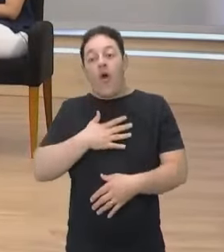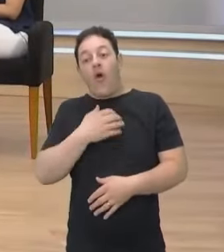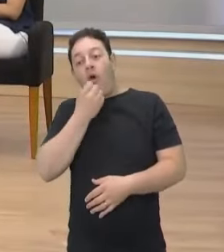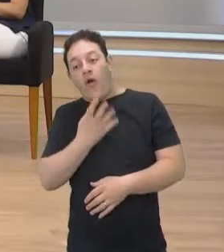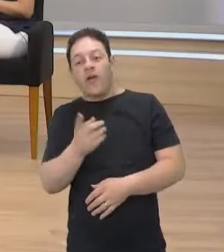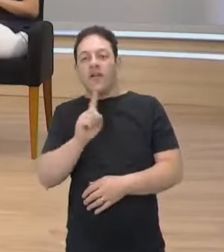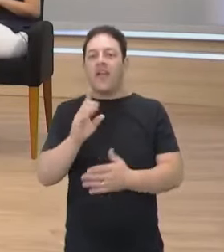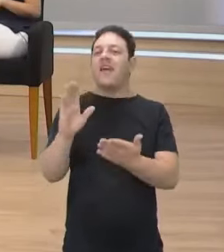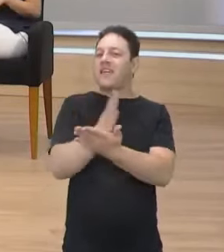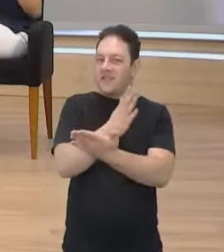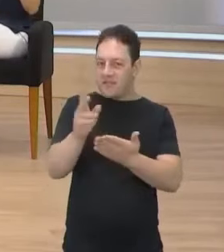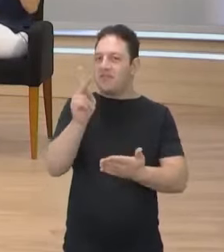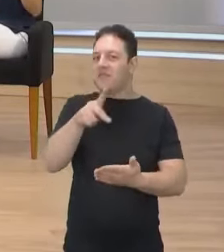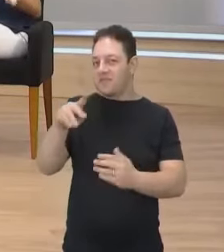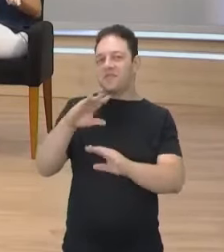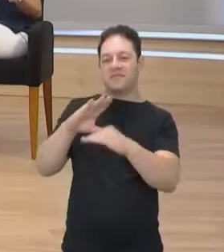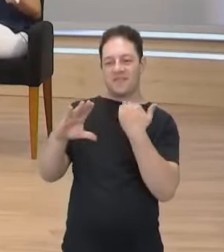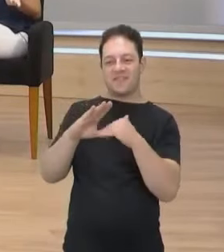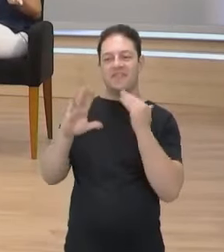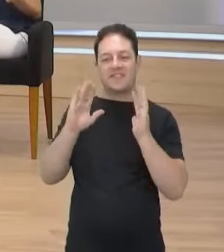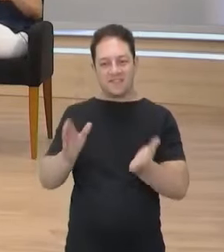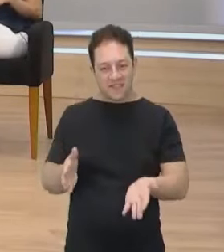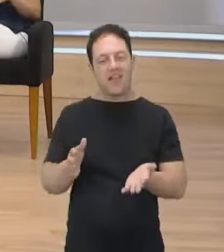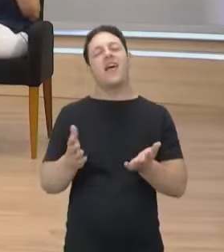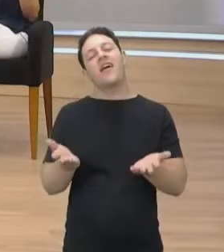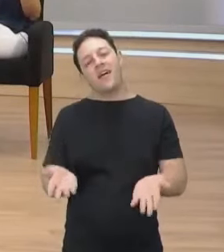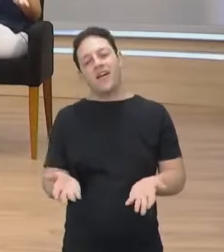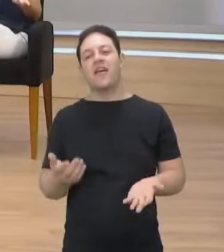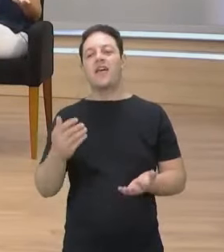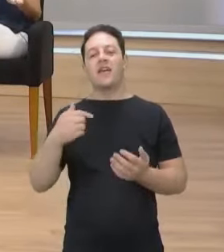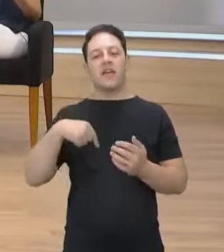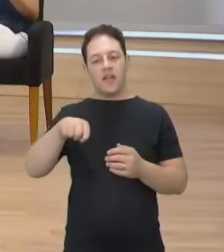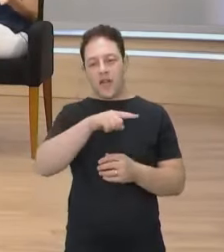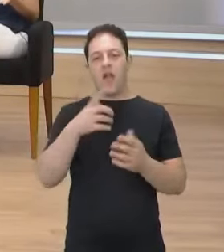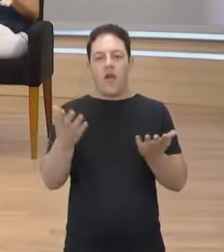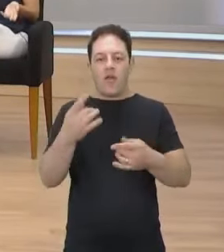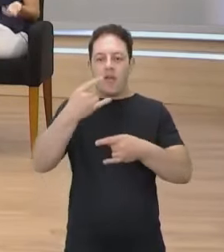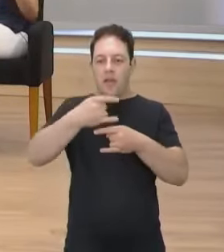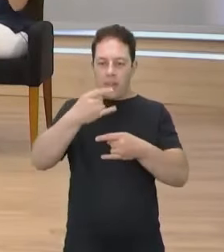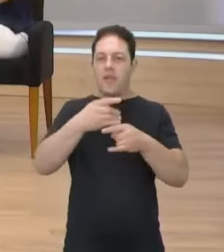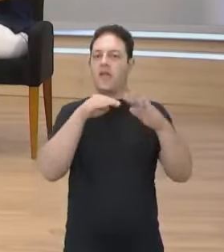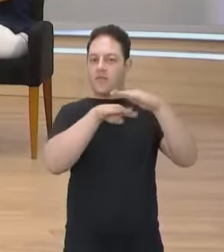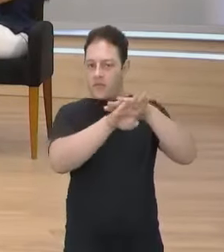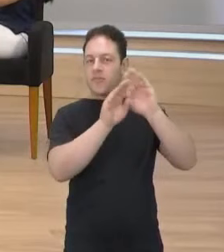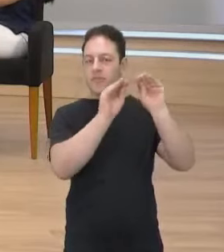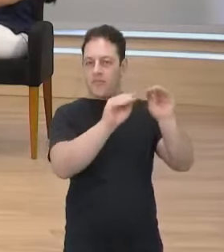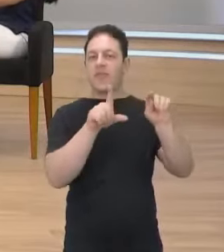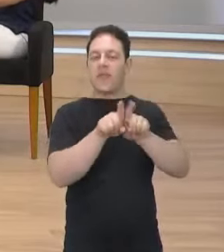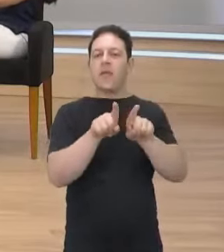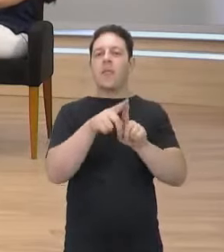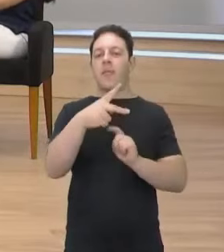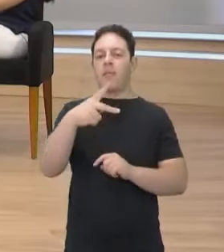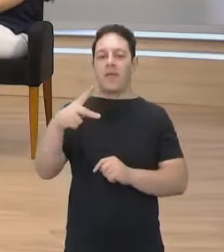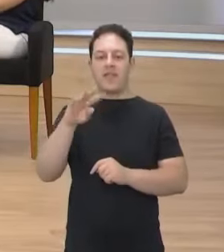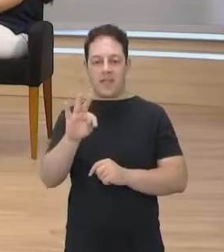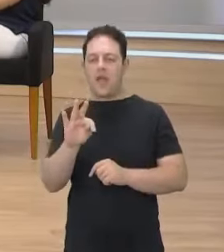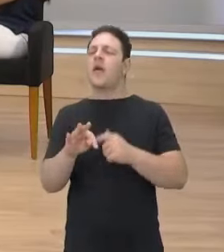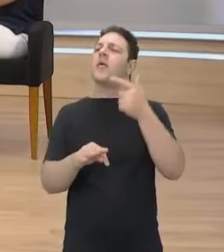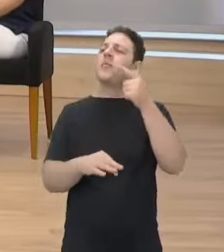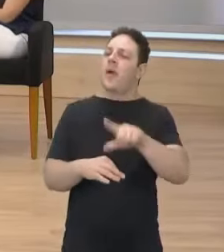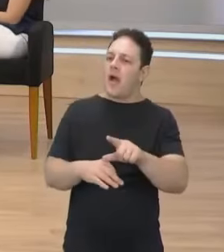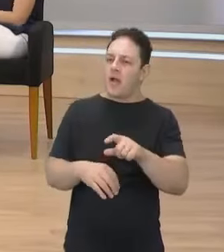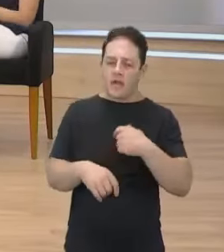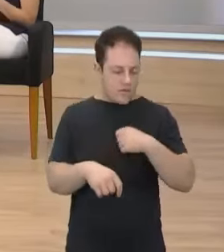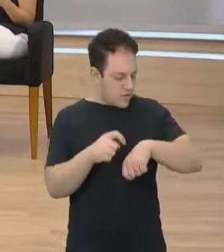alguns professores já gostaram bastante. Vai ficar no repositório disponível toda essa live e o PPT. E Eduardo? Eu tenho mais